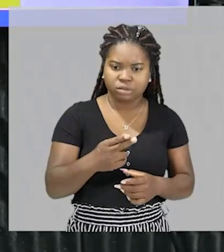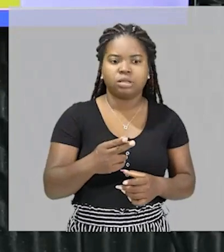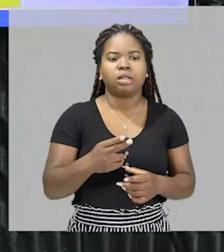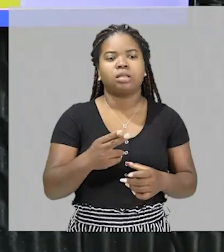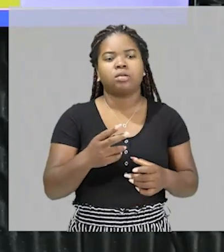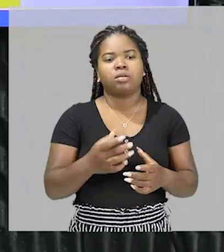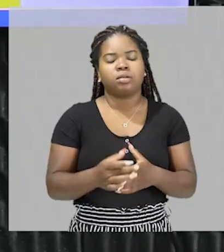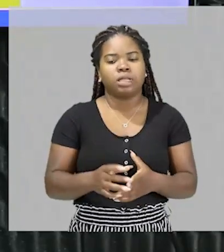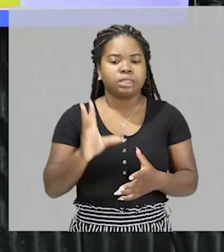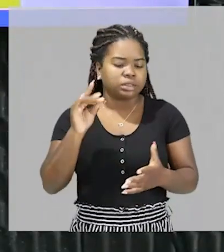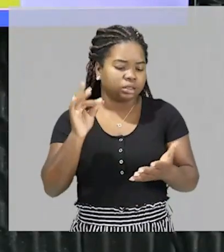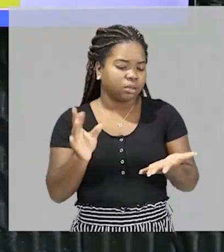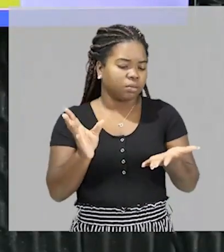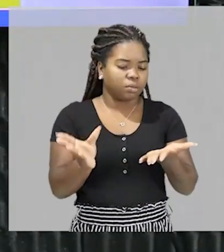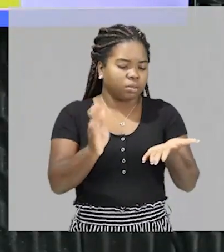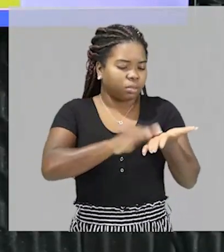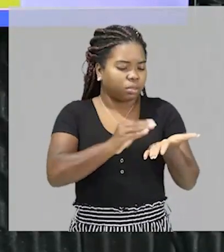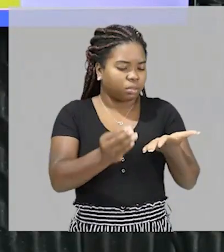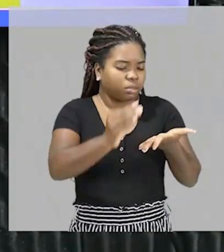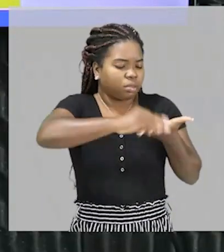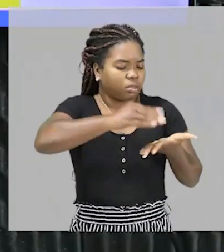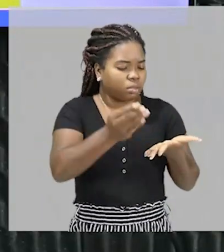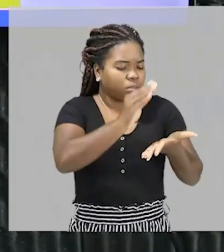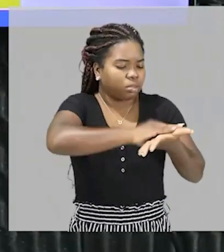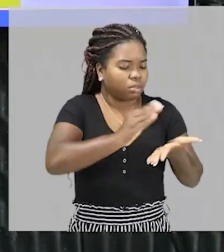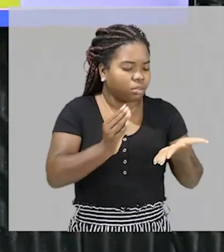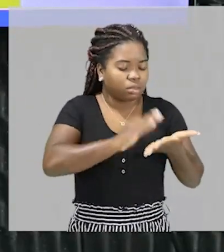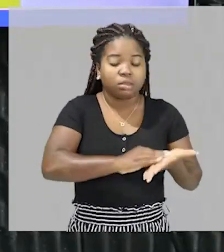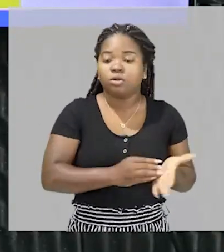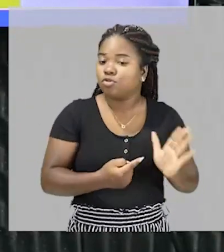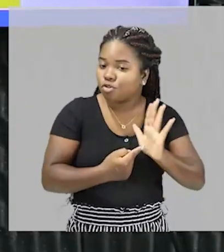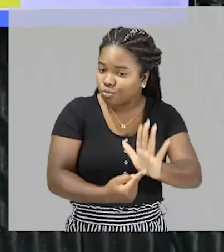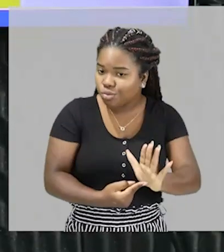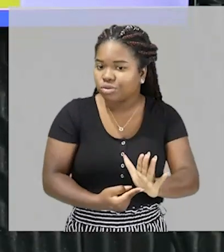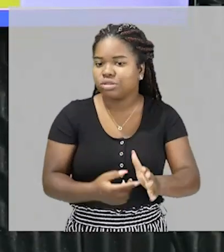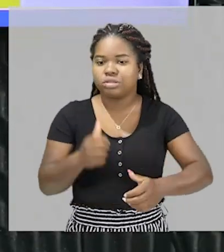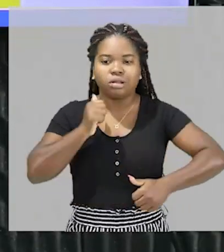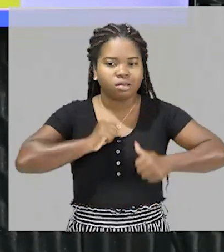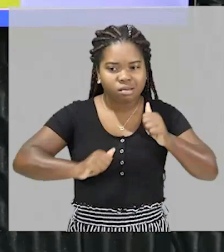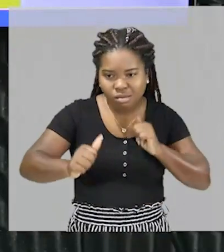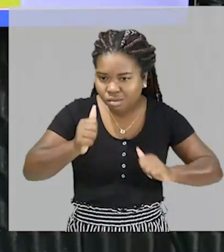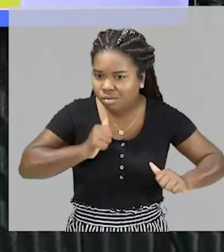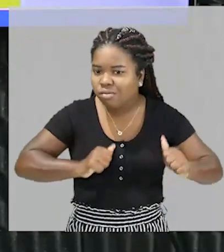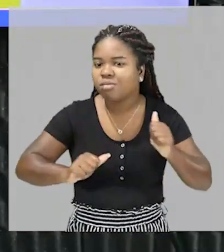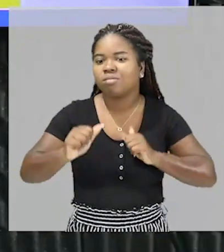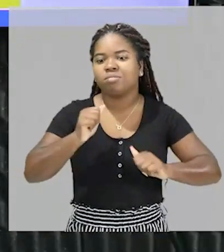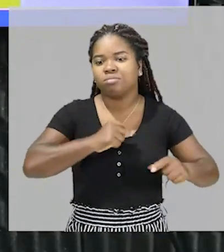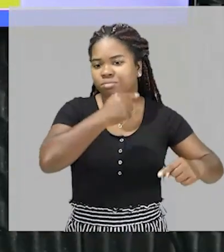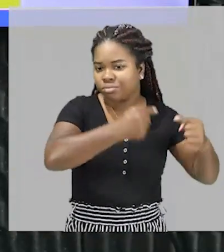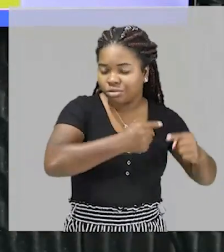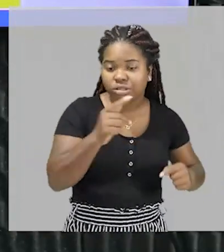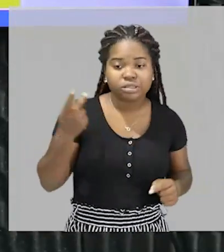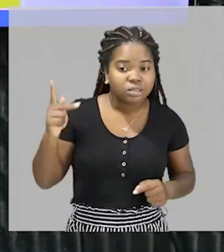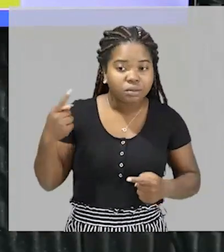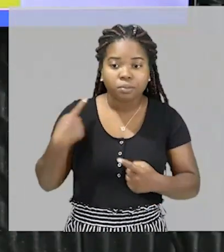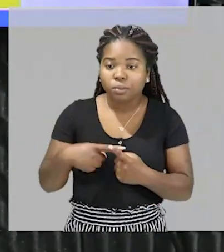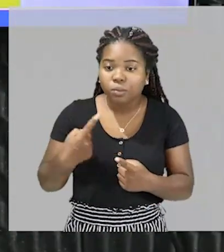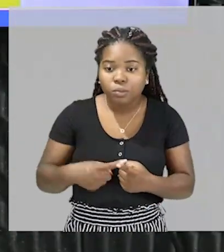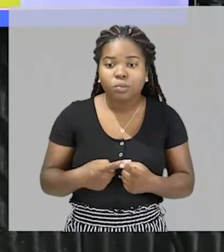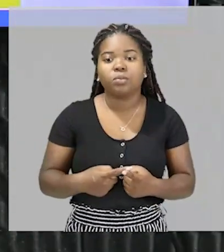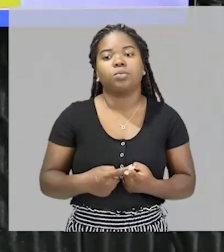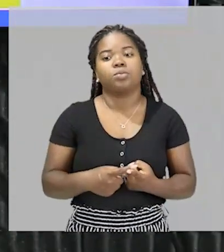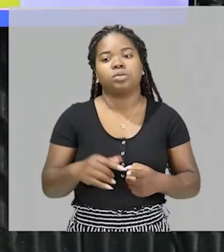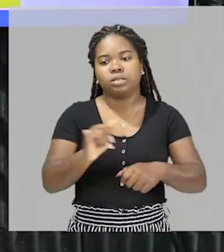forma de expressar as angústias emocionais, sociais, políticas dele. Por quê? Porque na técnica ele conseguiu